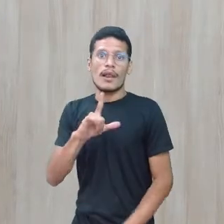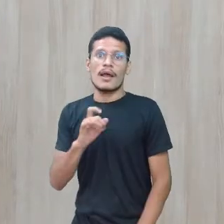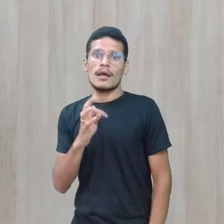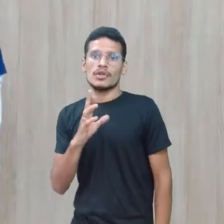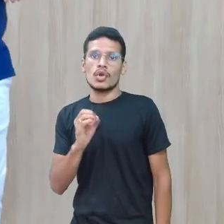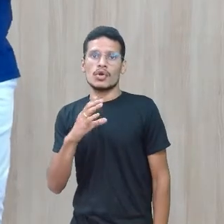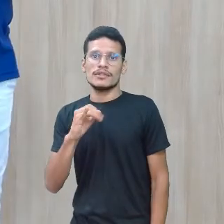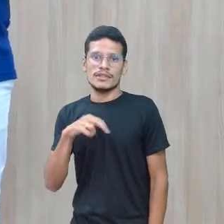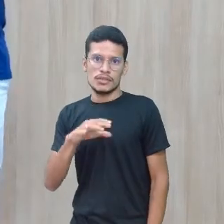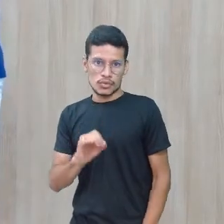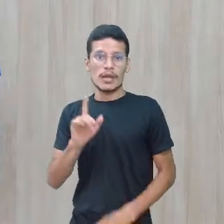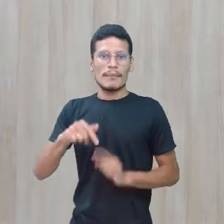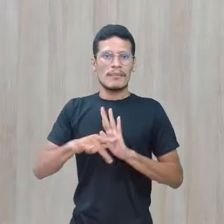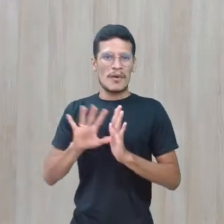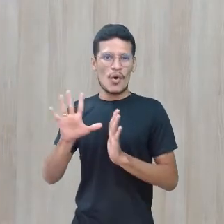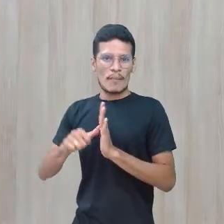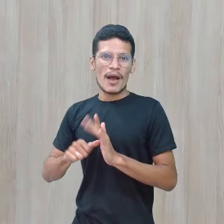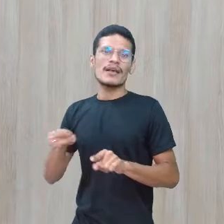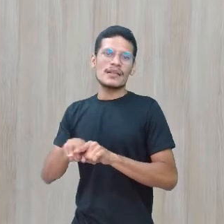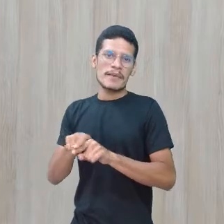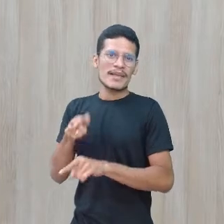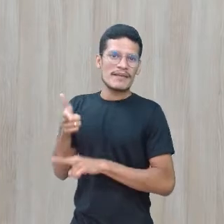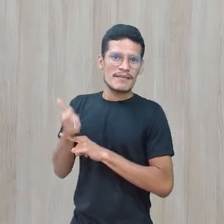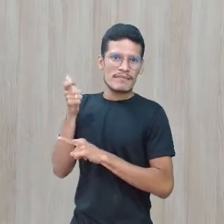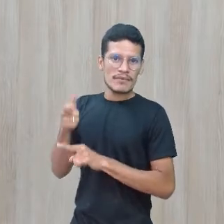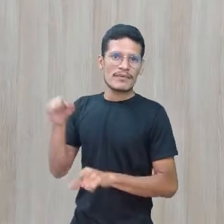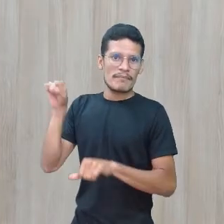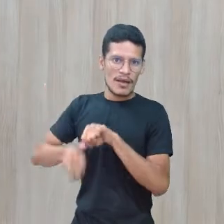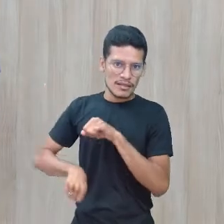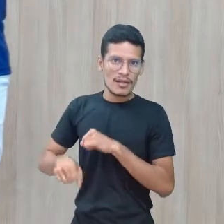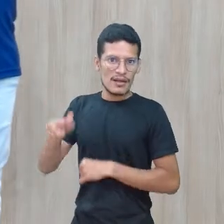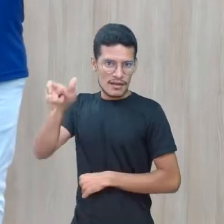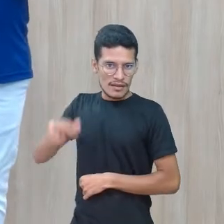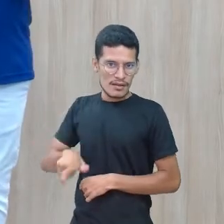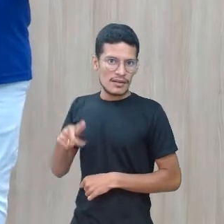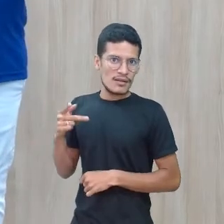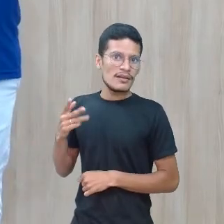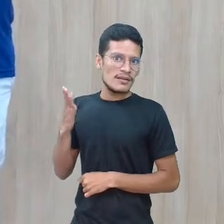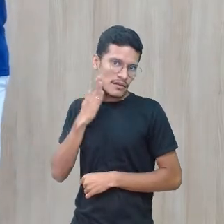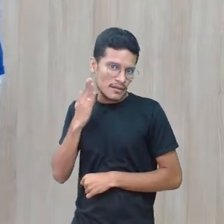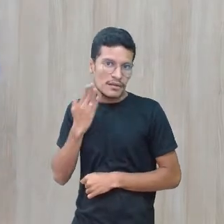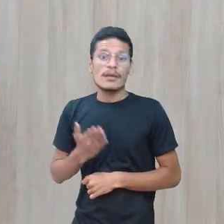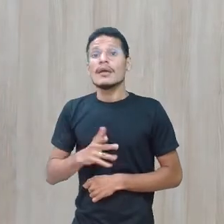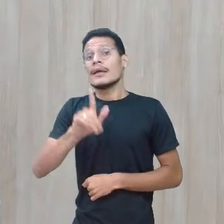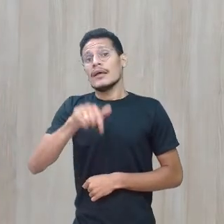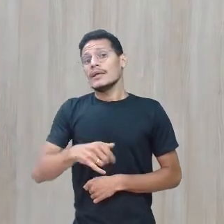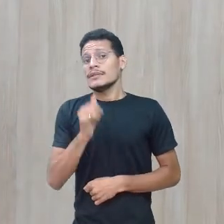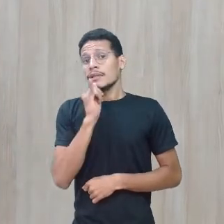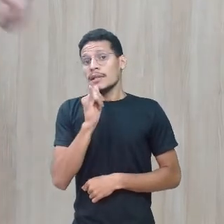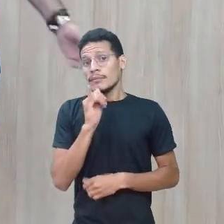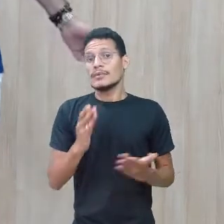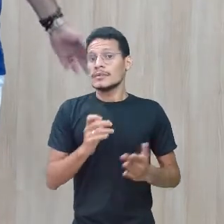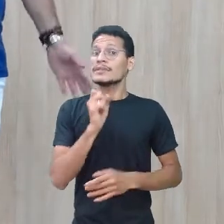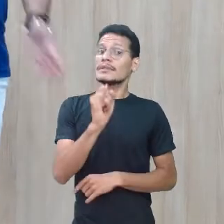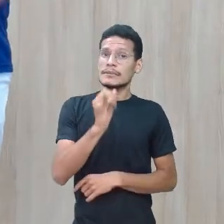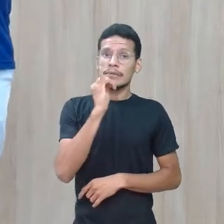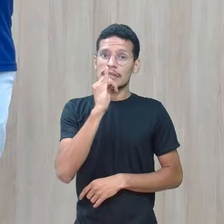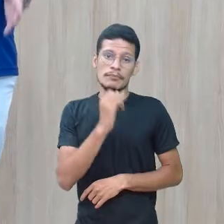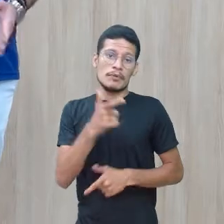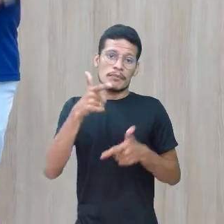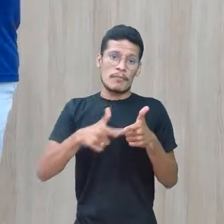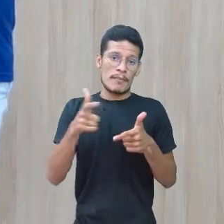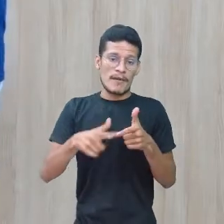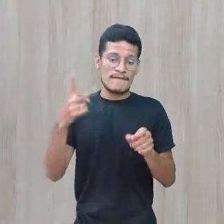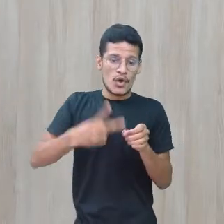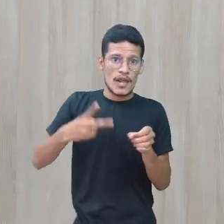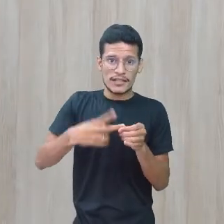o roubo seguido de morte da vítima, né? Então, nesse sentido, é um exemplo, né? Se o problema é a violência,